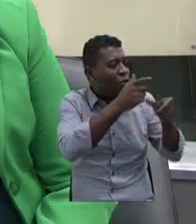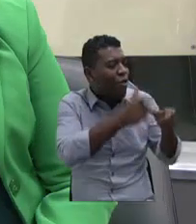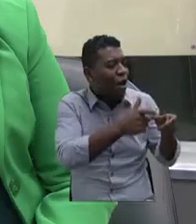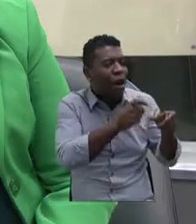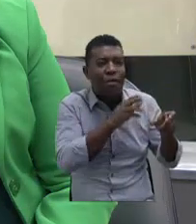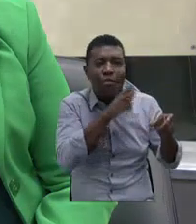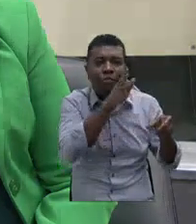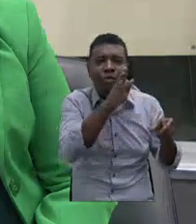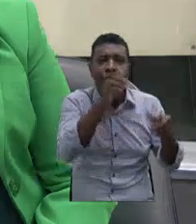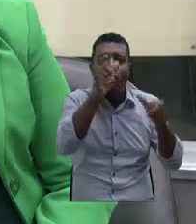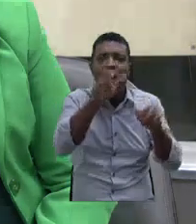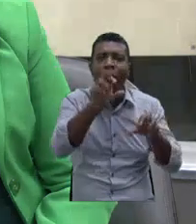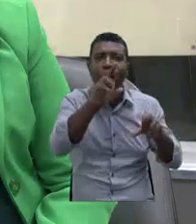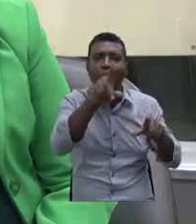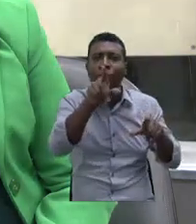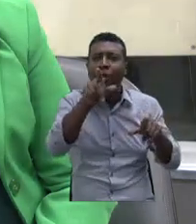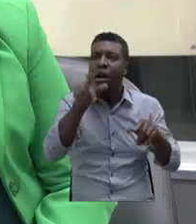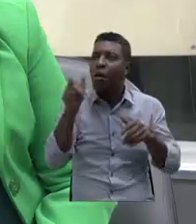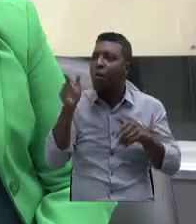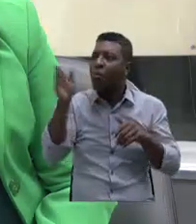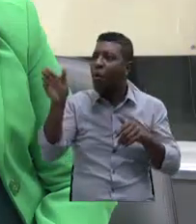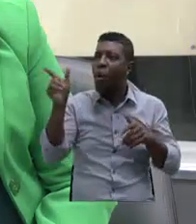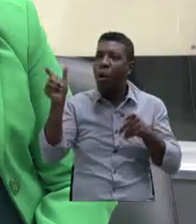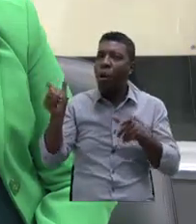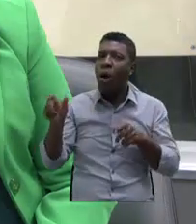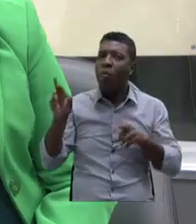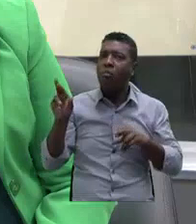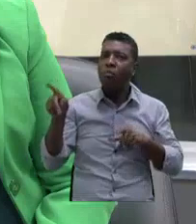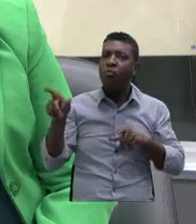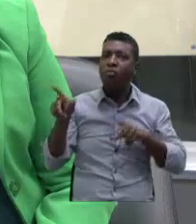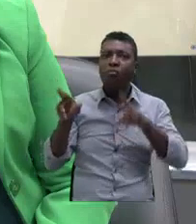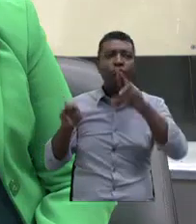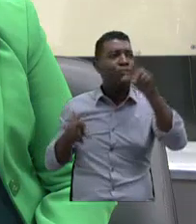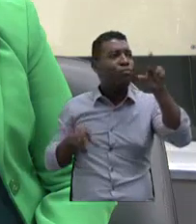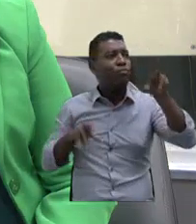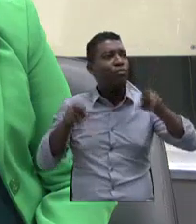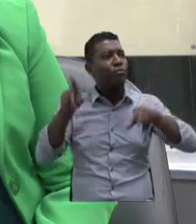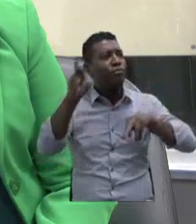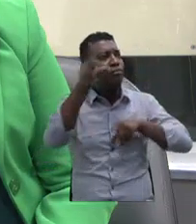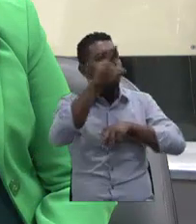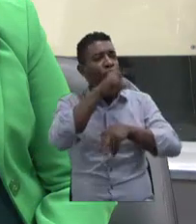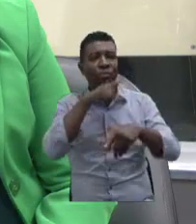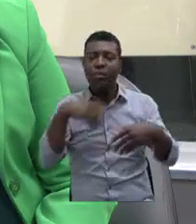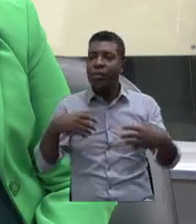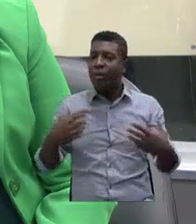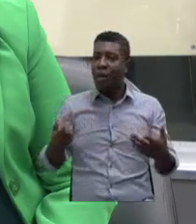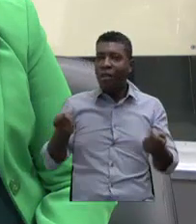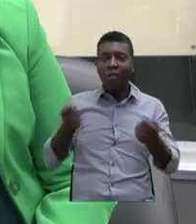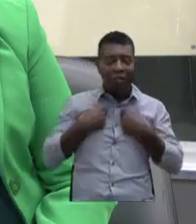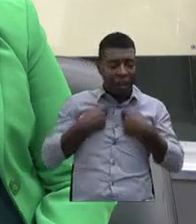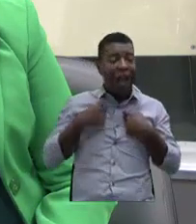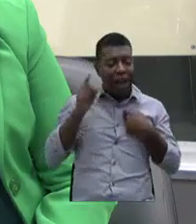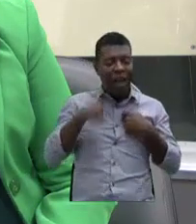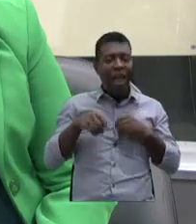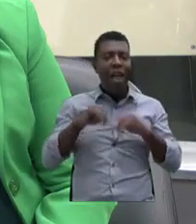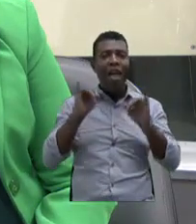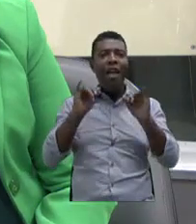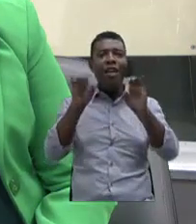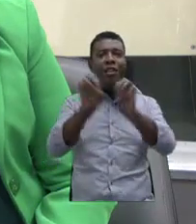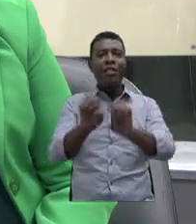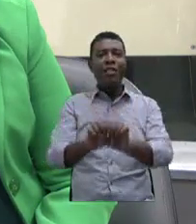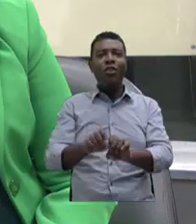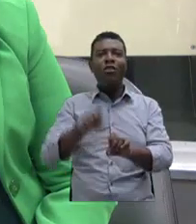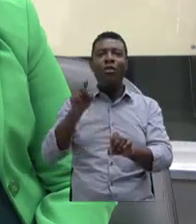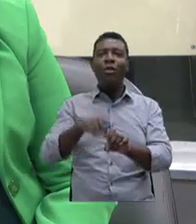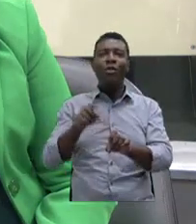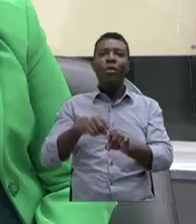Jequitinhonha, do norte de Minas, é uma região onde nós precisamos dotá-la de infraestrutura de estrada. Aí nós estamos em conversa com a CEINFRA